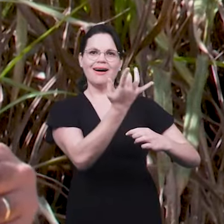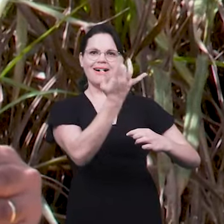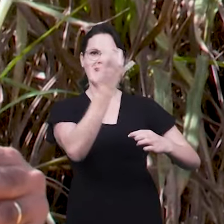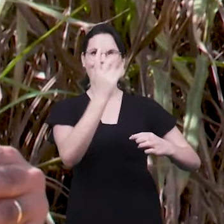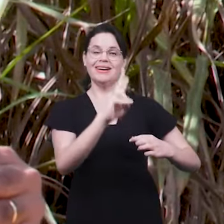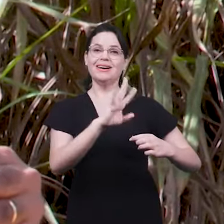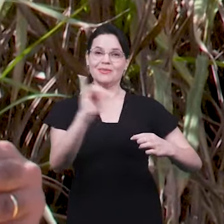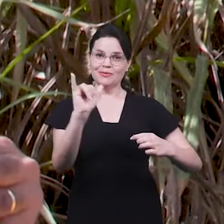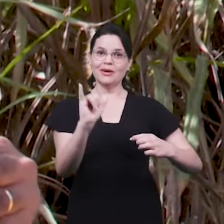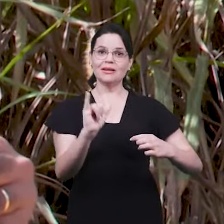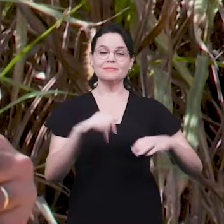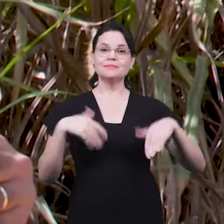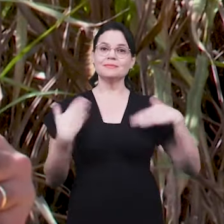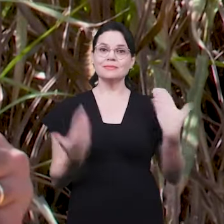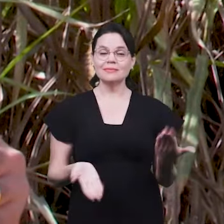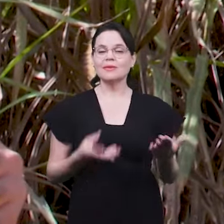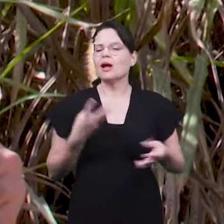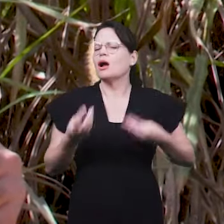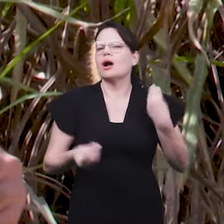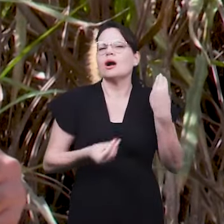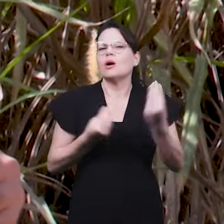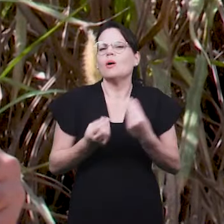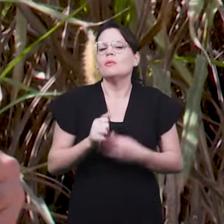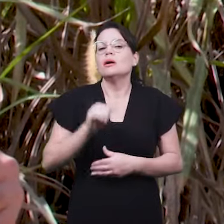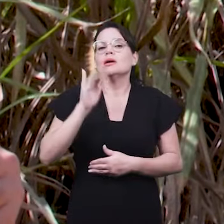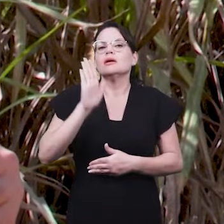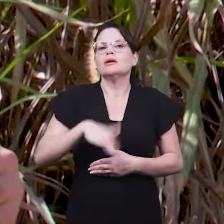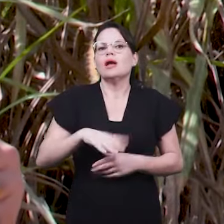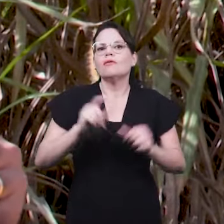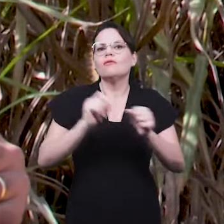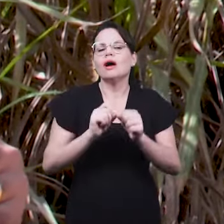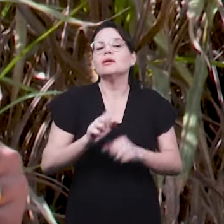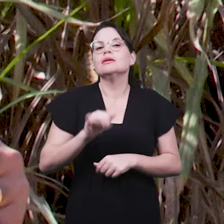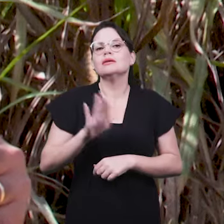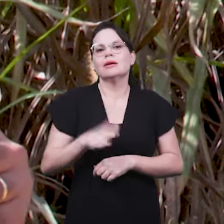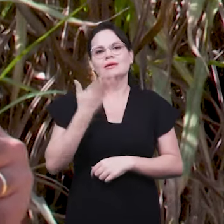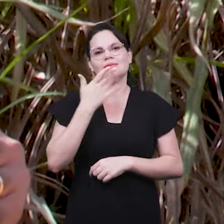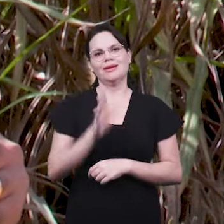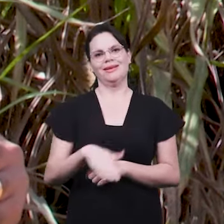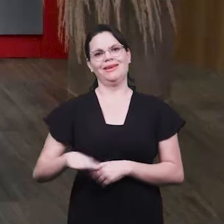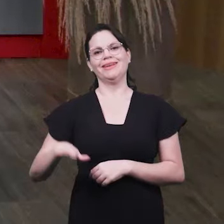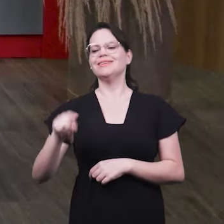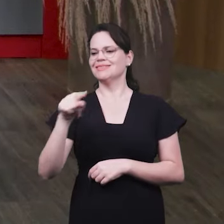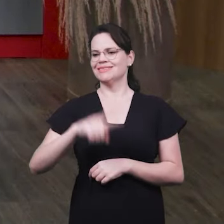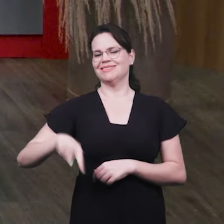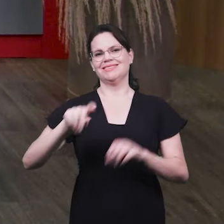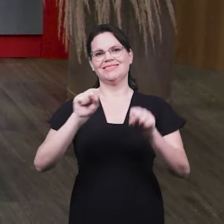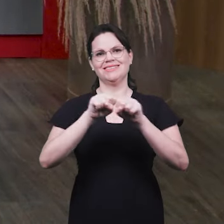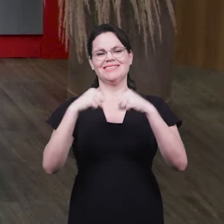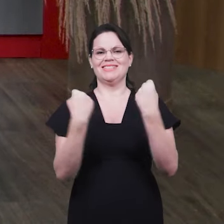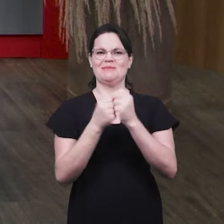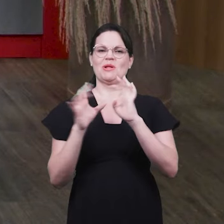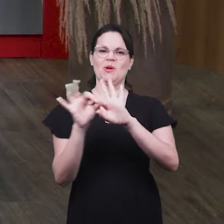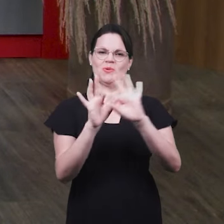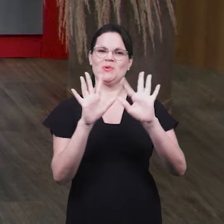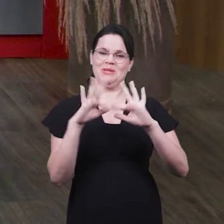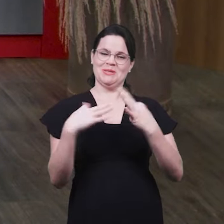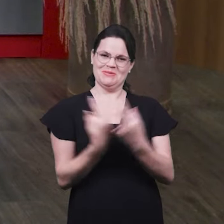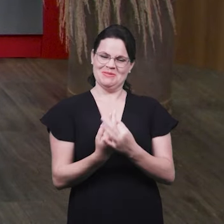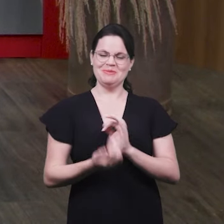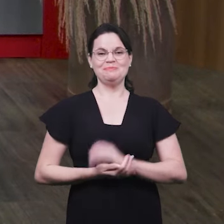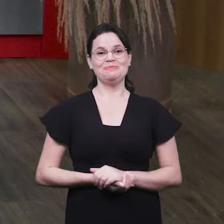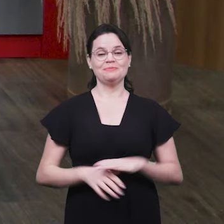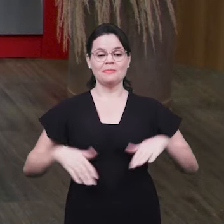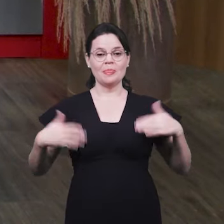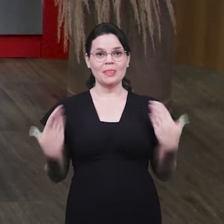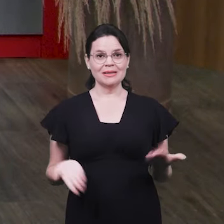copos são feitos pelas crianças que vêm no Unidos em Família. Estamos encerrando aqui o